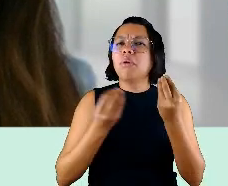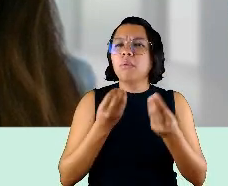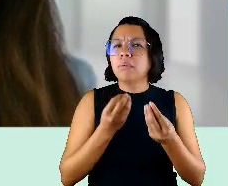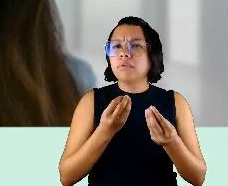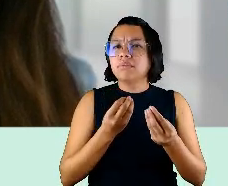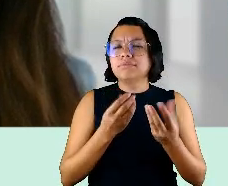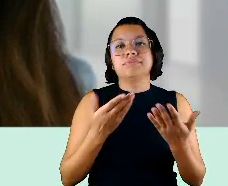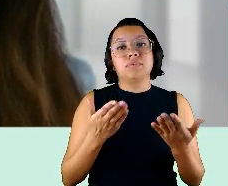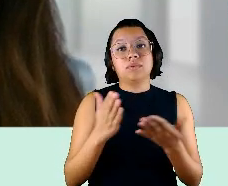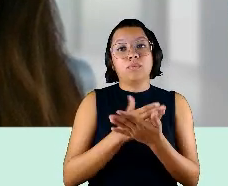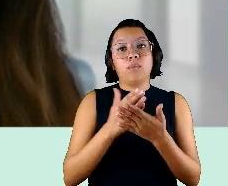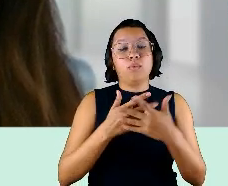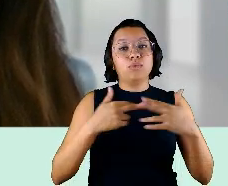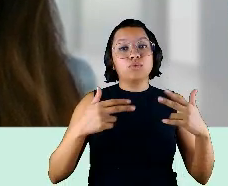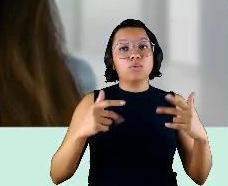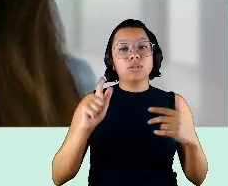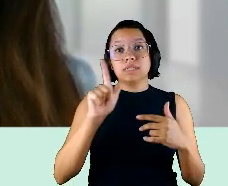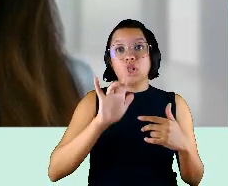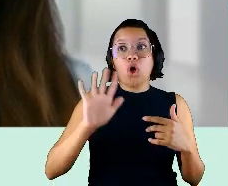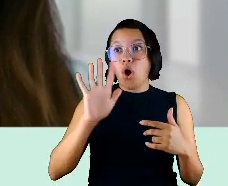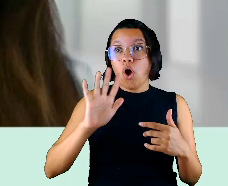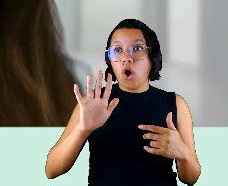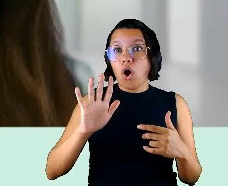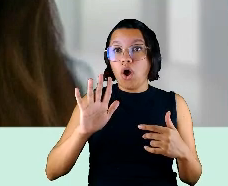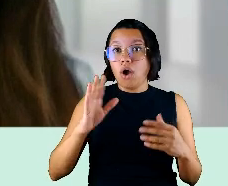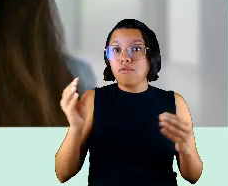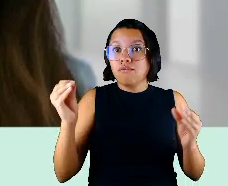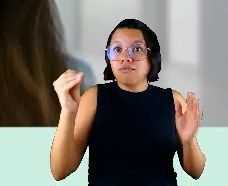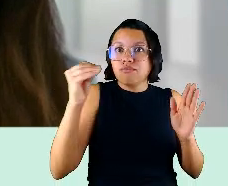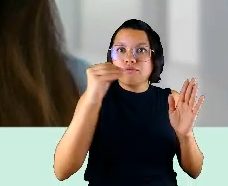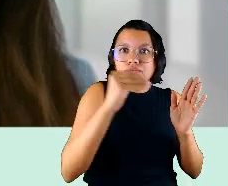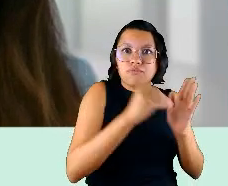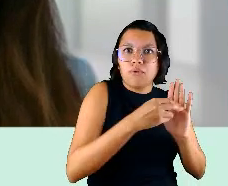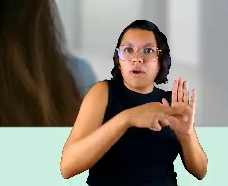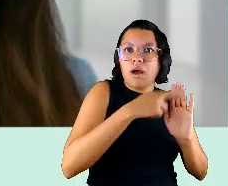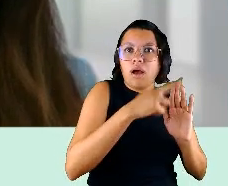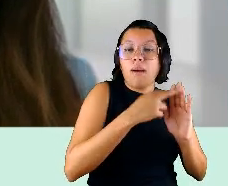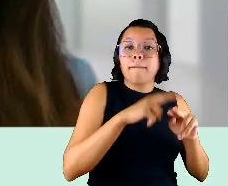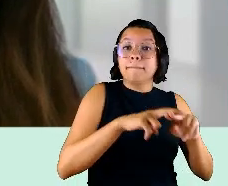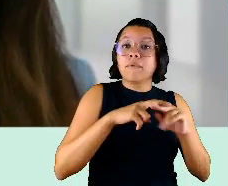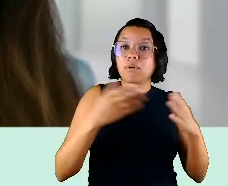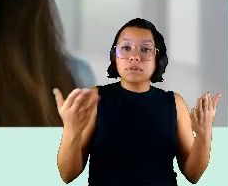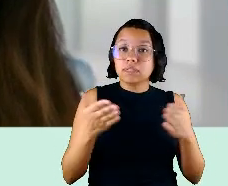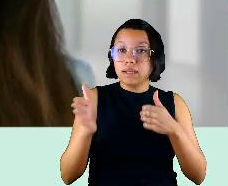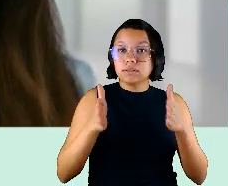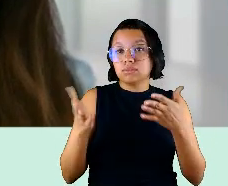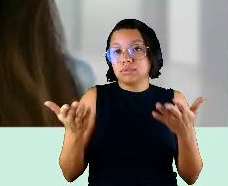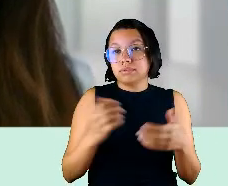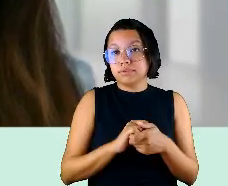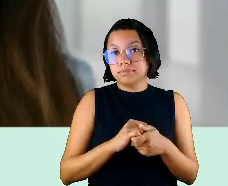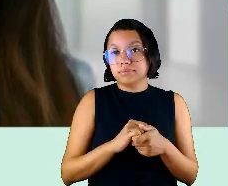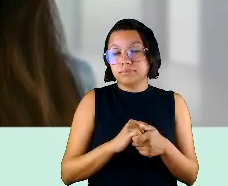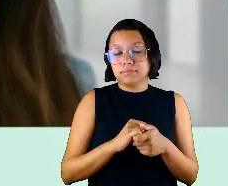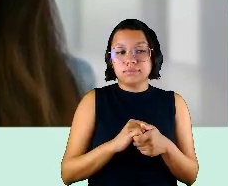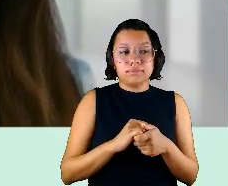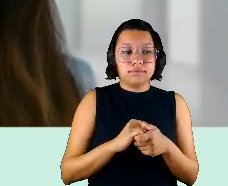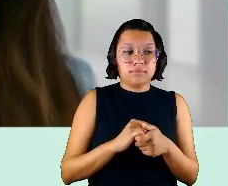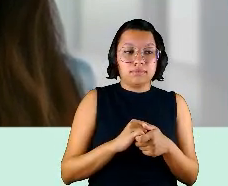Então, algumas coisas óbvias foram parar na resolução por conta dessas situações, né?